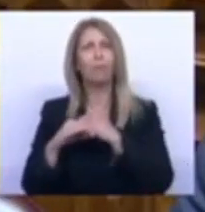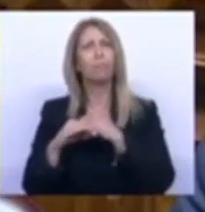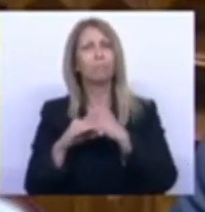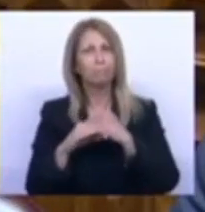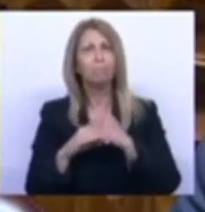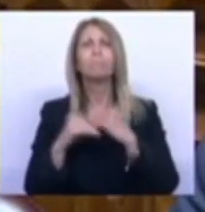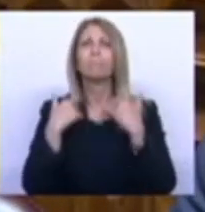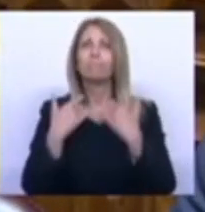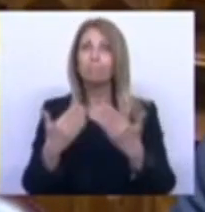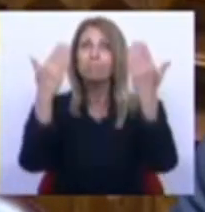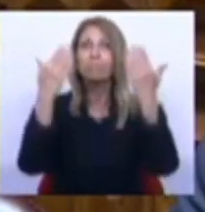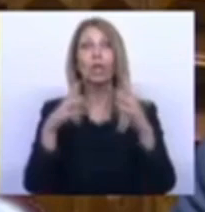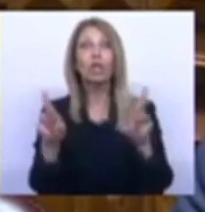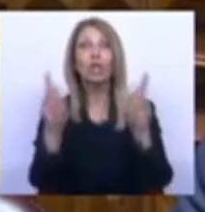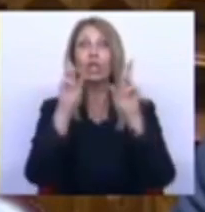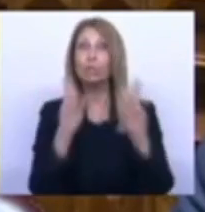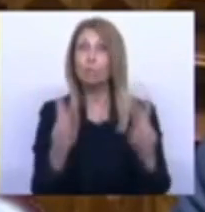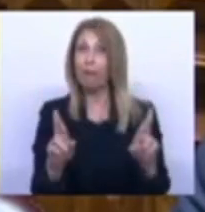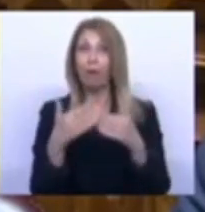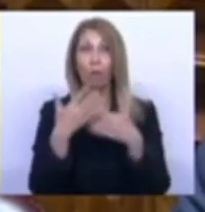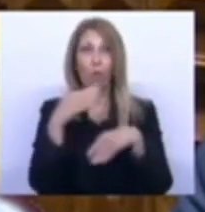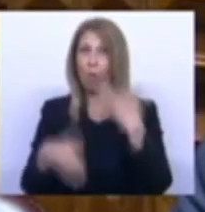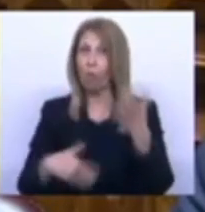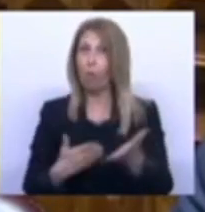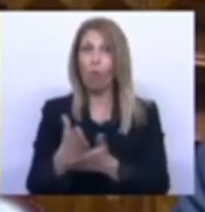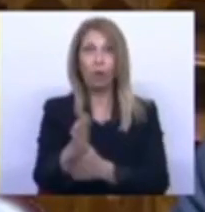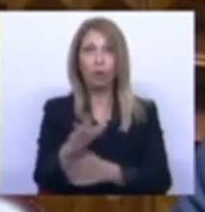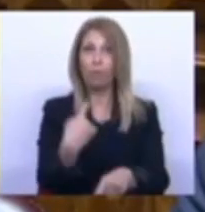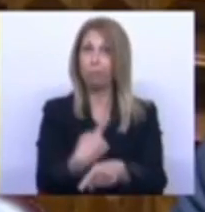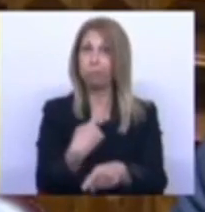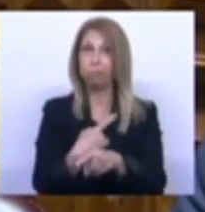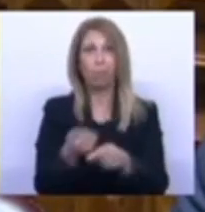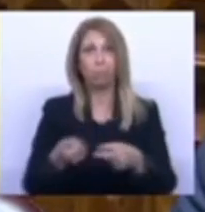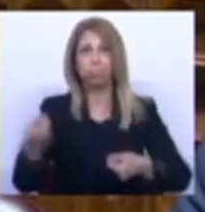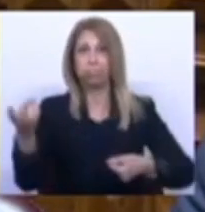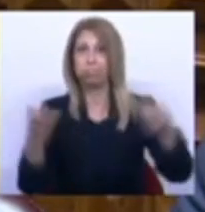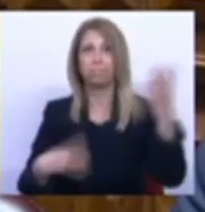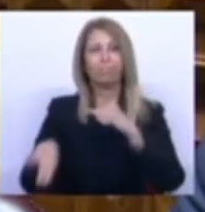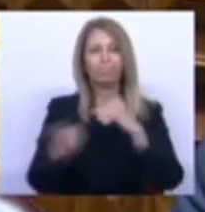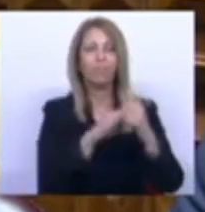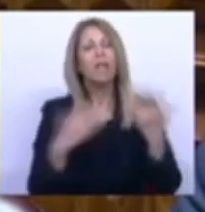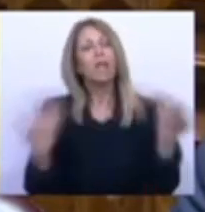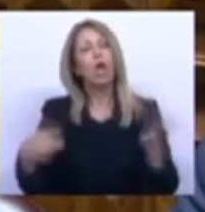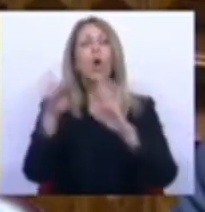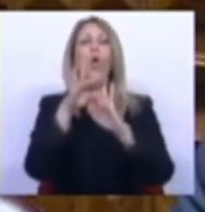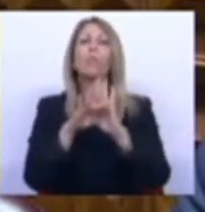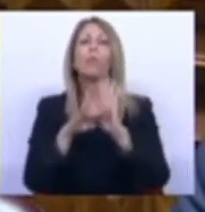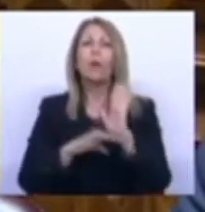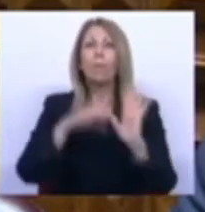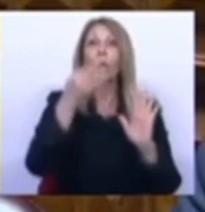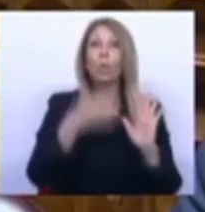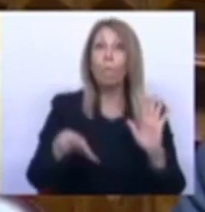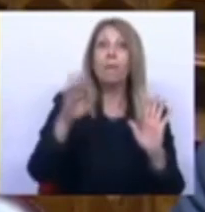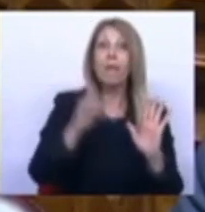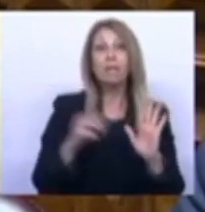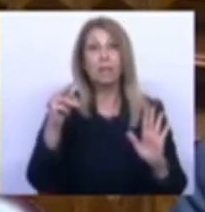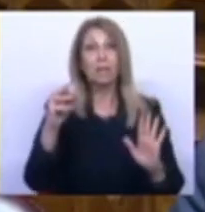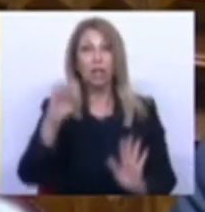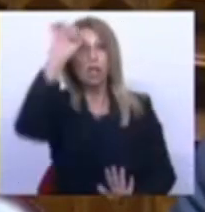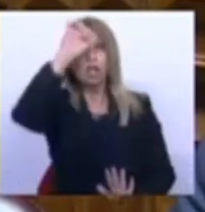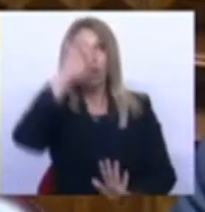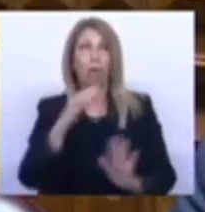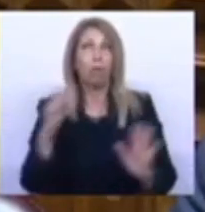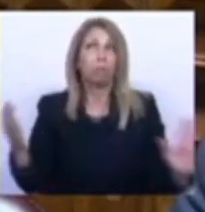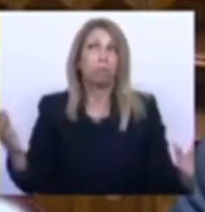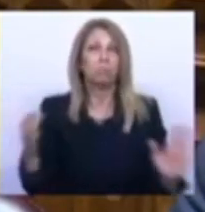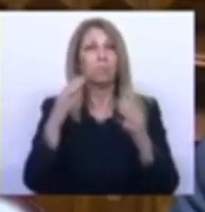se torne a norma. Este programa é, de facto, o programa do PS 30 de Janeiro, o que é natural. Como é natural também, não é